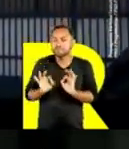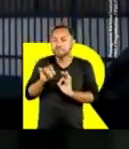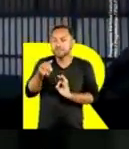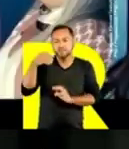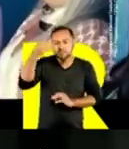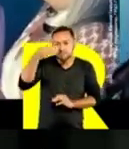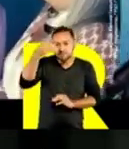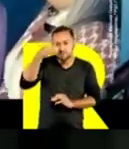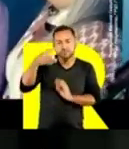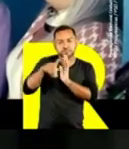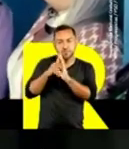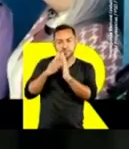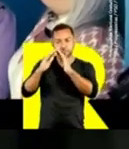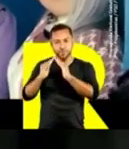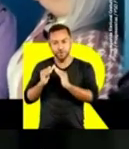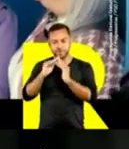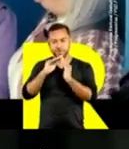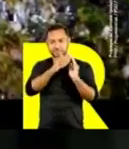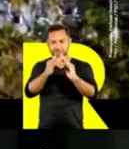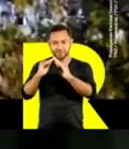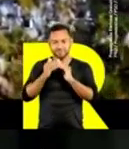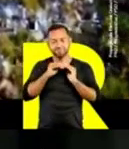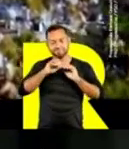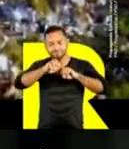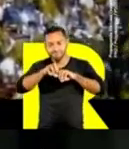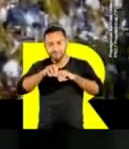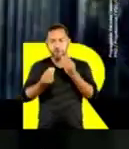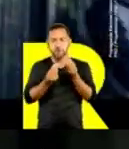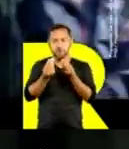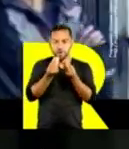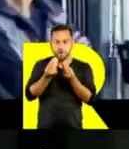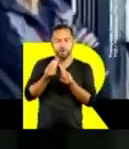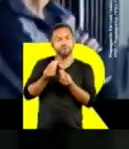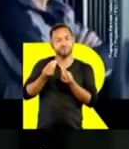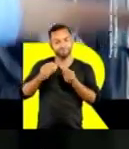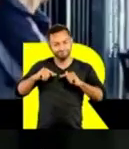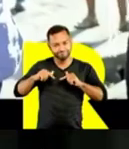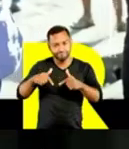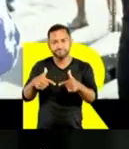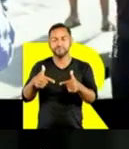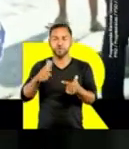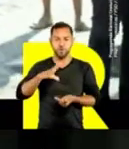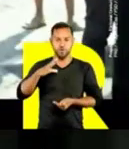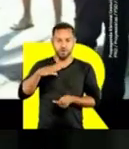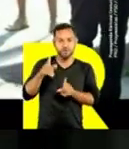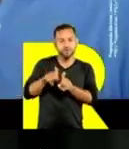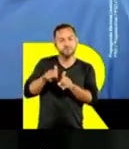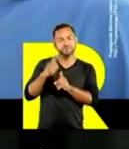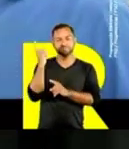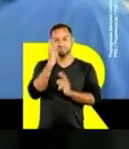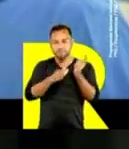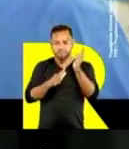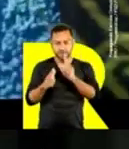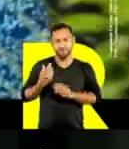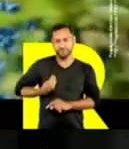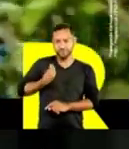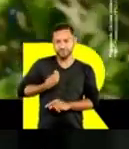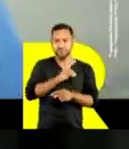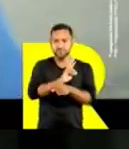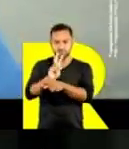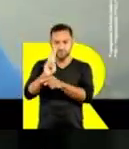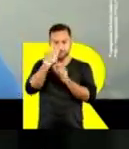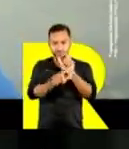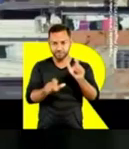exatamente essa experiência de morar na periferia que ensinou ao Ricardo o valor da persistência e a coragem para superar obstáculos e cuidar de